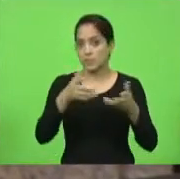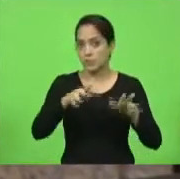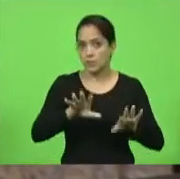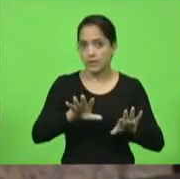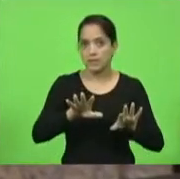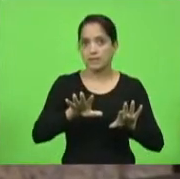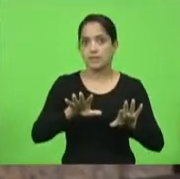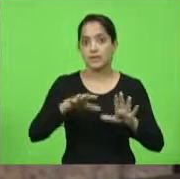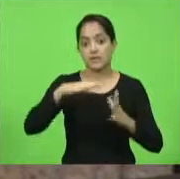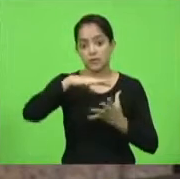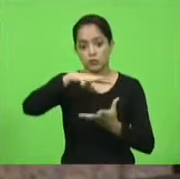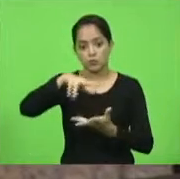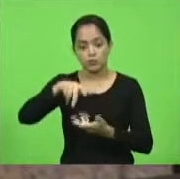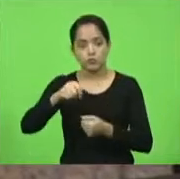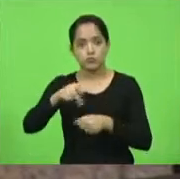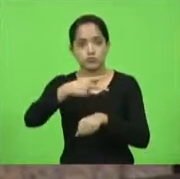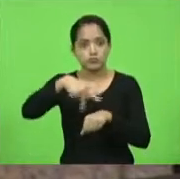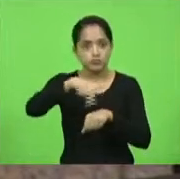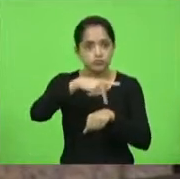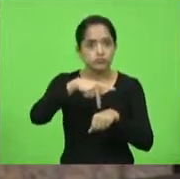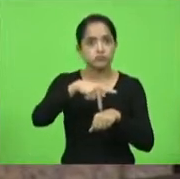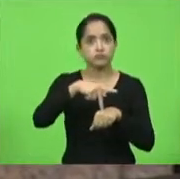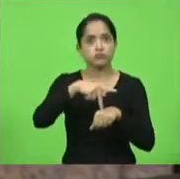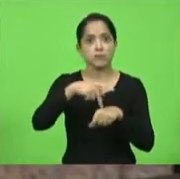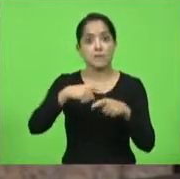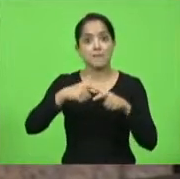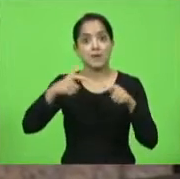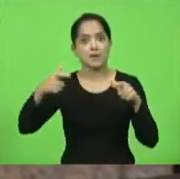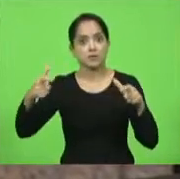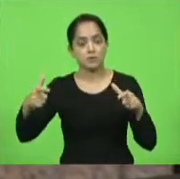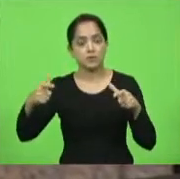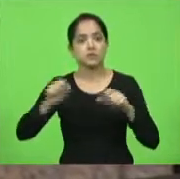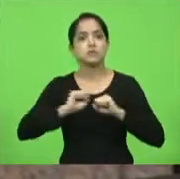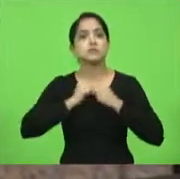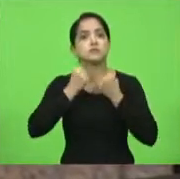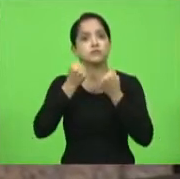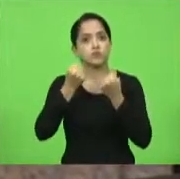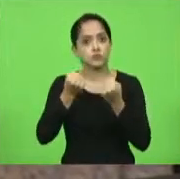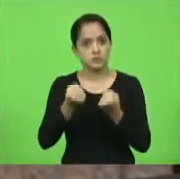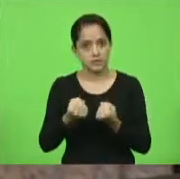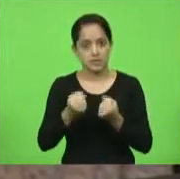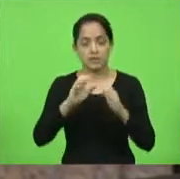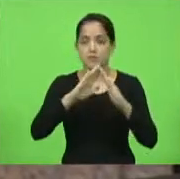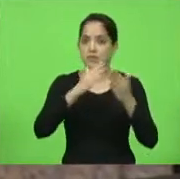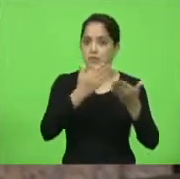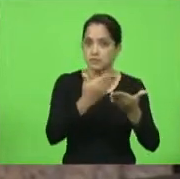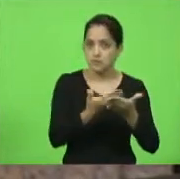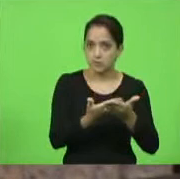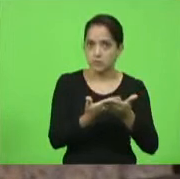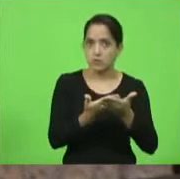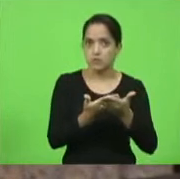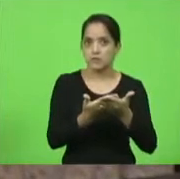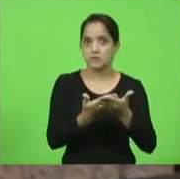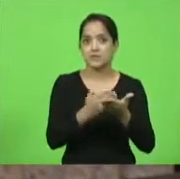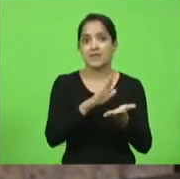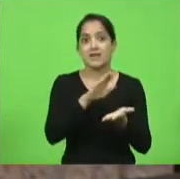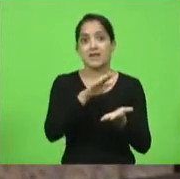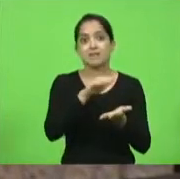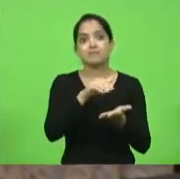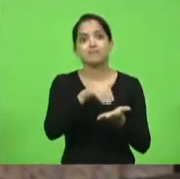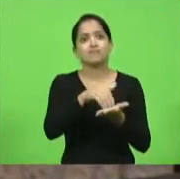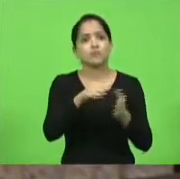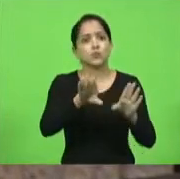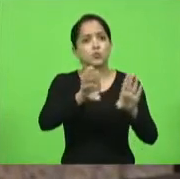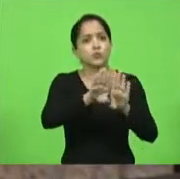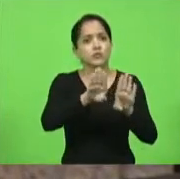dos países civilizados do mundo se esforçaram para que as escolas fossem as últimas a serem